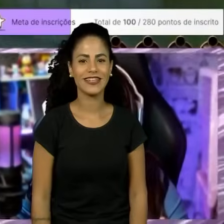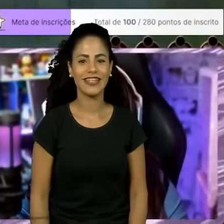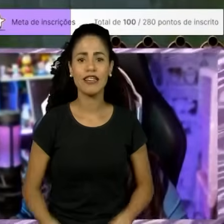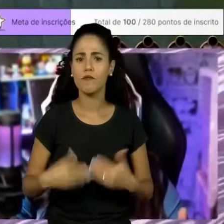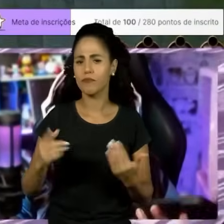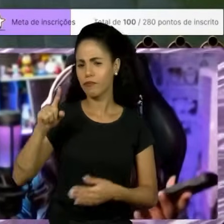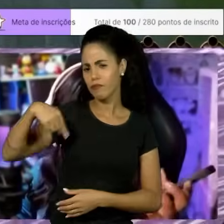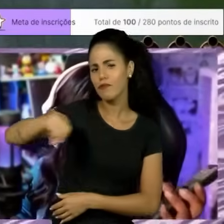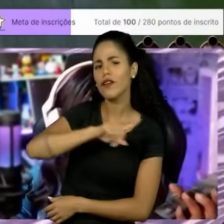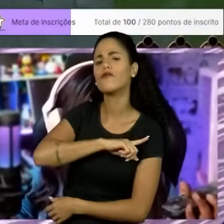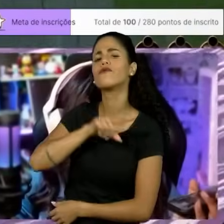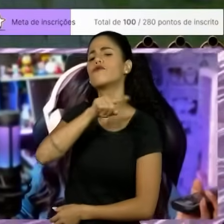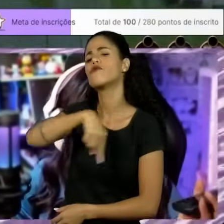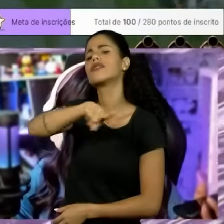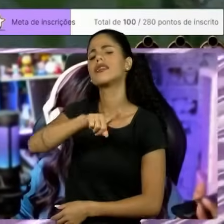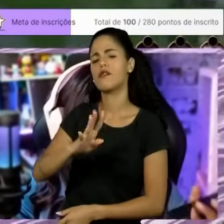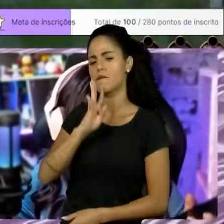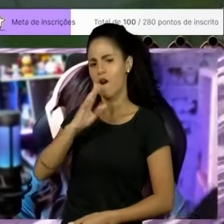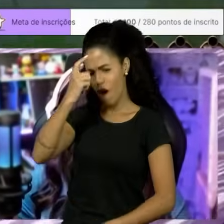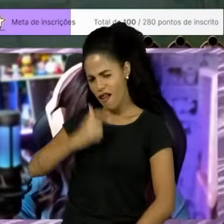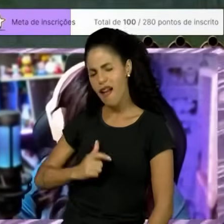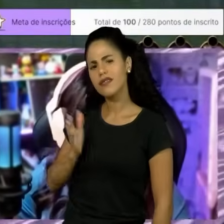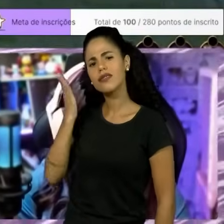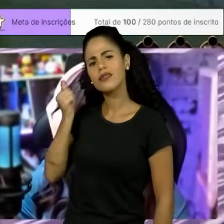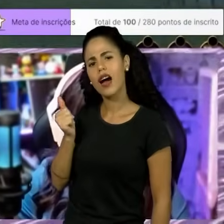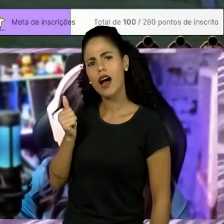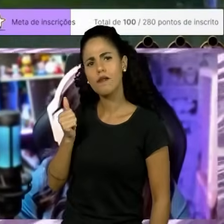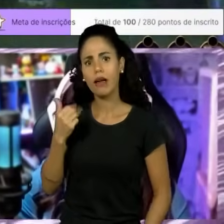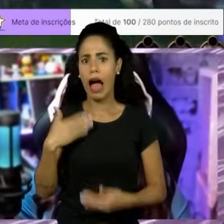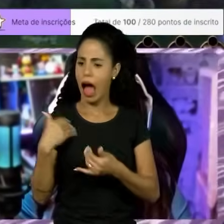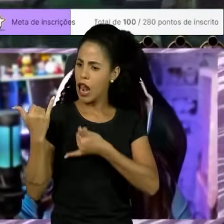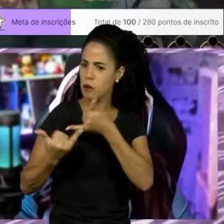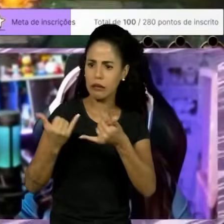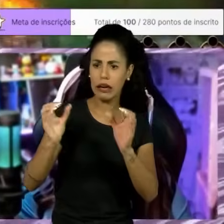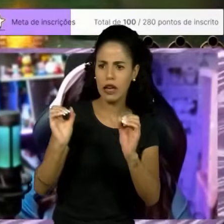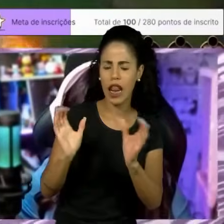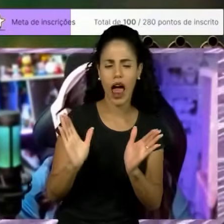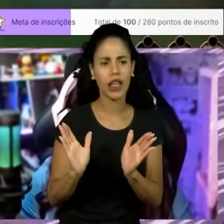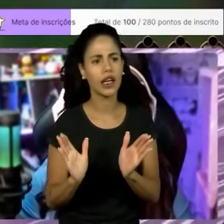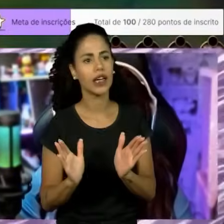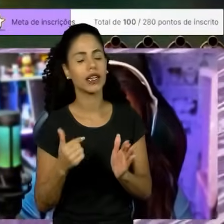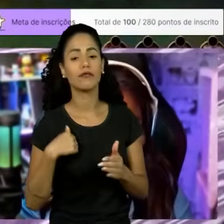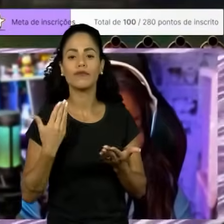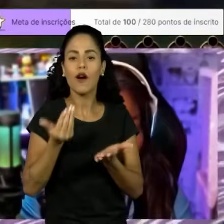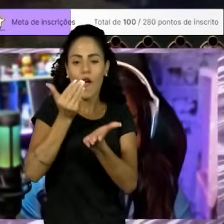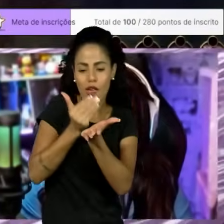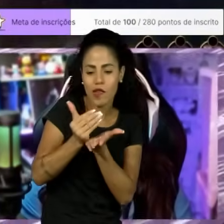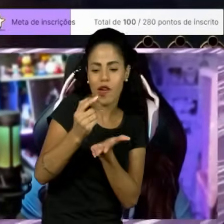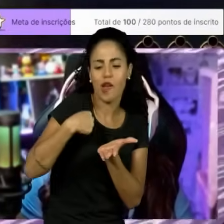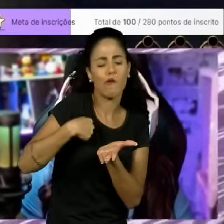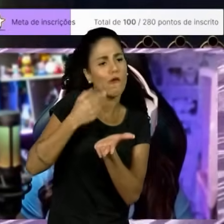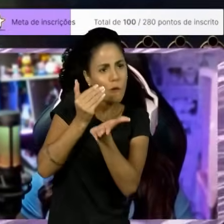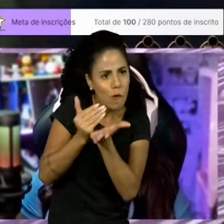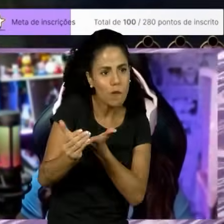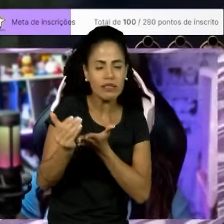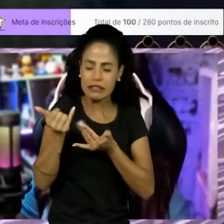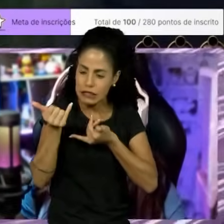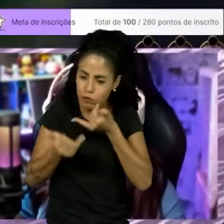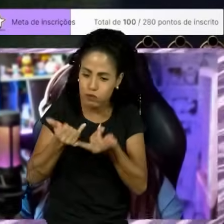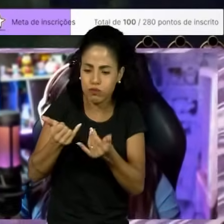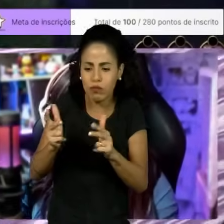me conhecem muito bem. Pô, eu não tava brincando, não. Quando eu comecei a